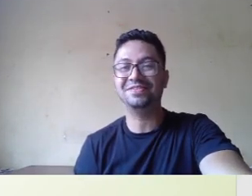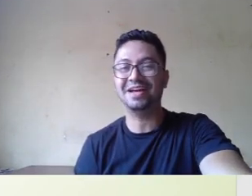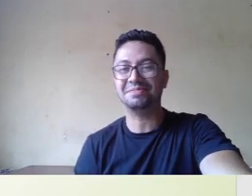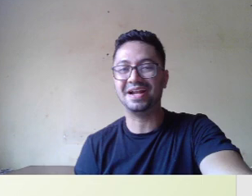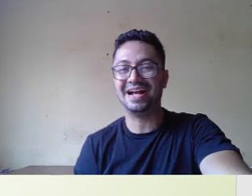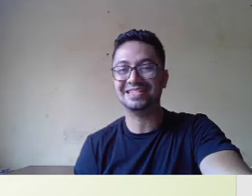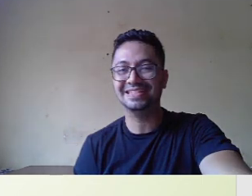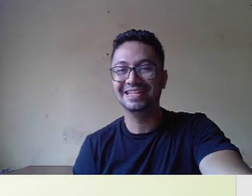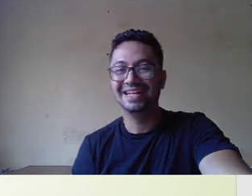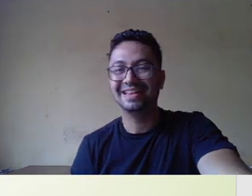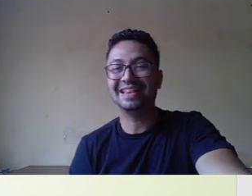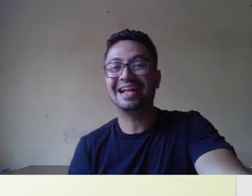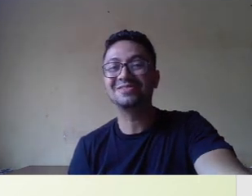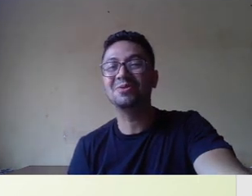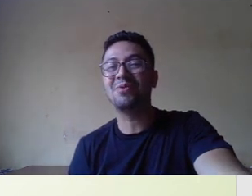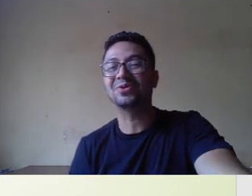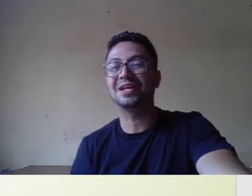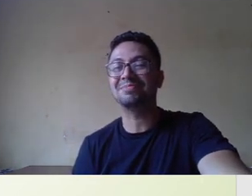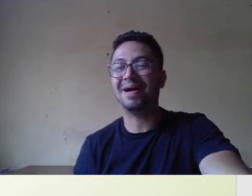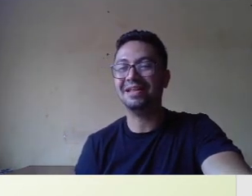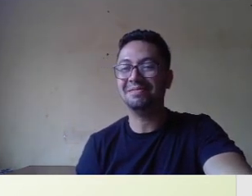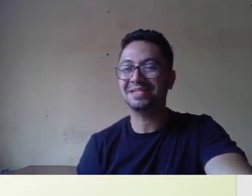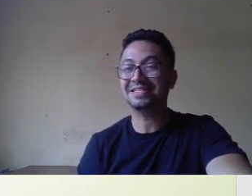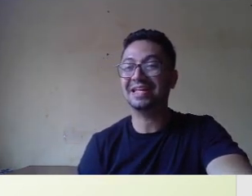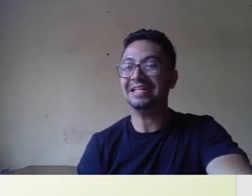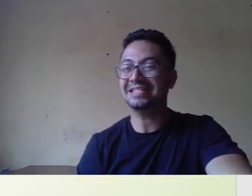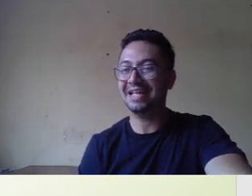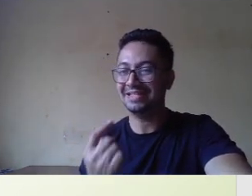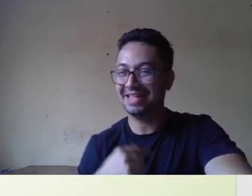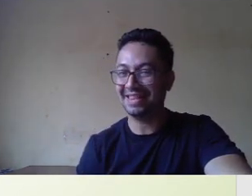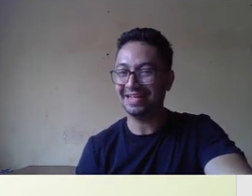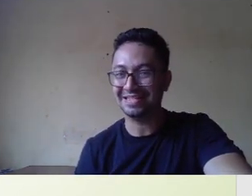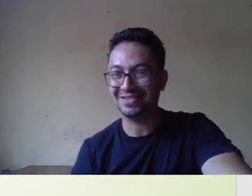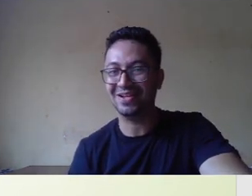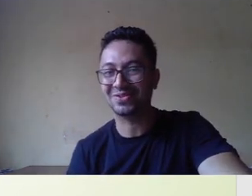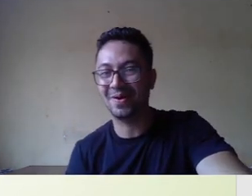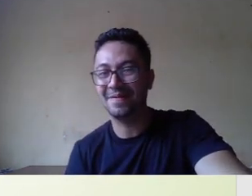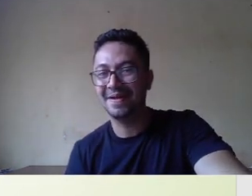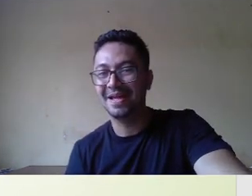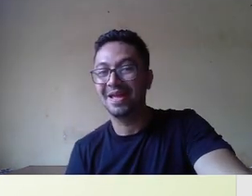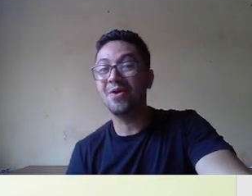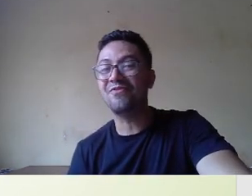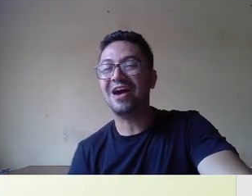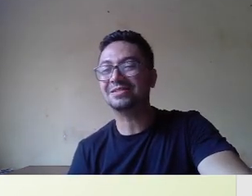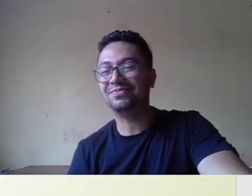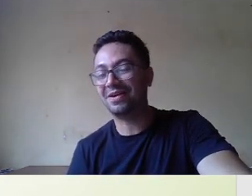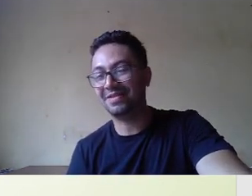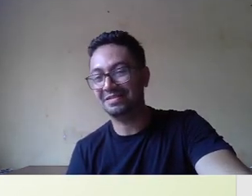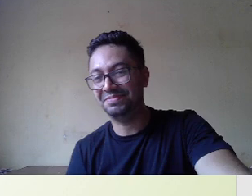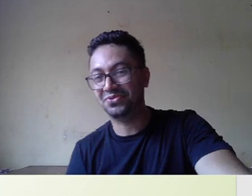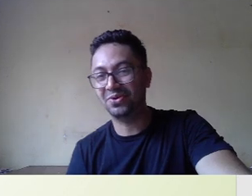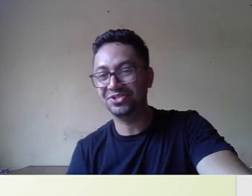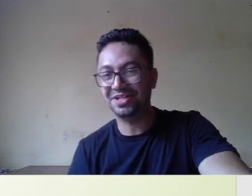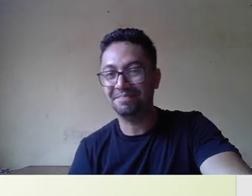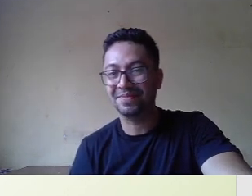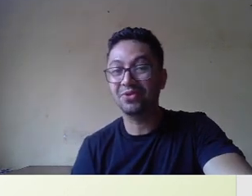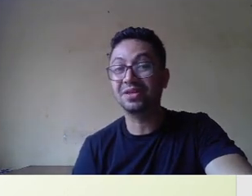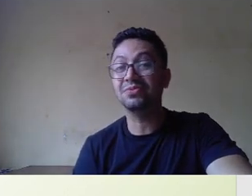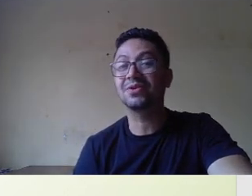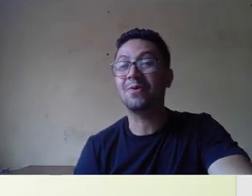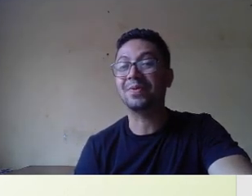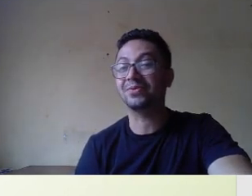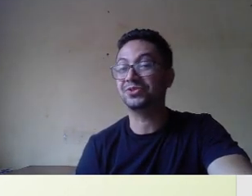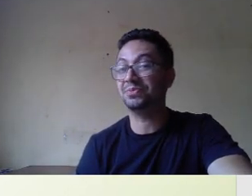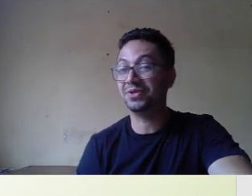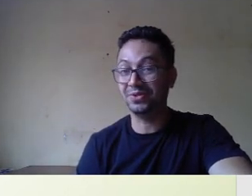que é uma atividade para casa, né, traduzido do português para Libras, as seguintes sentenças. Olha só, eu faço faculdade de psicologia, eu